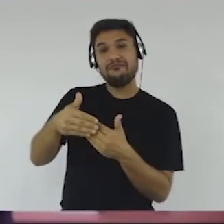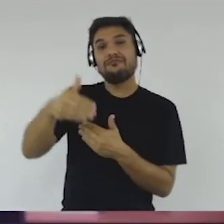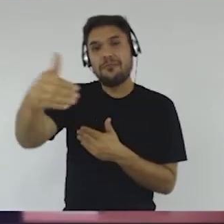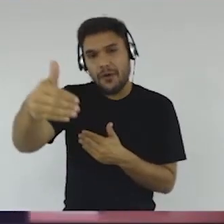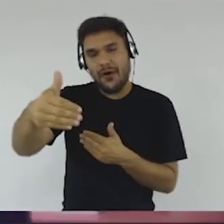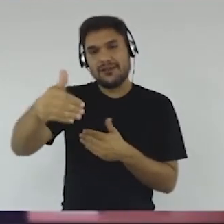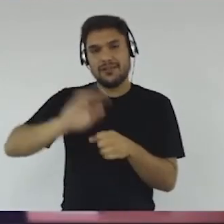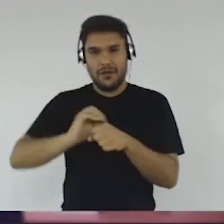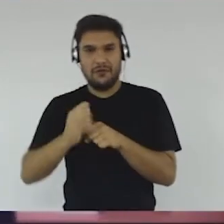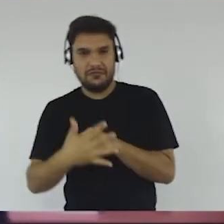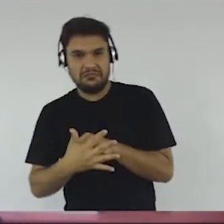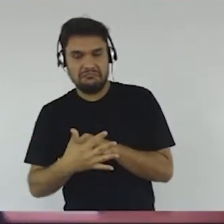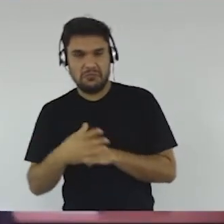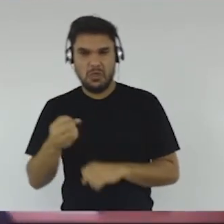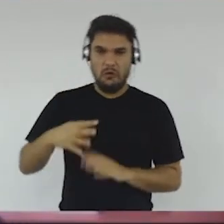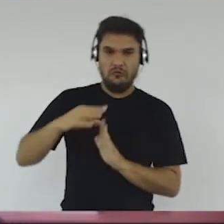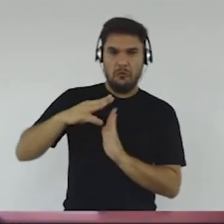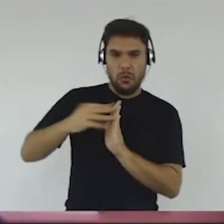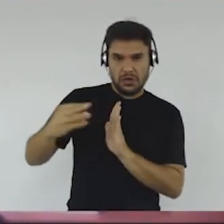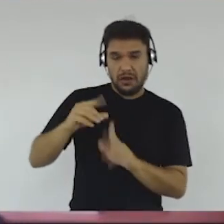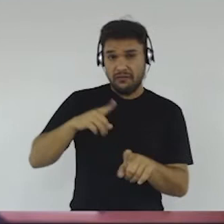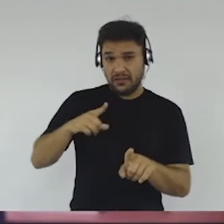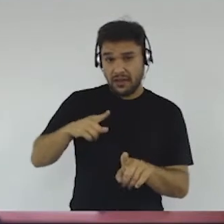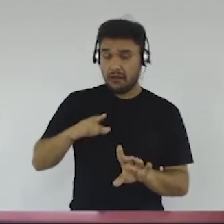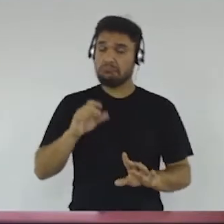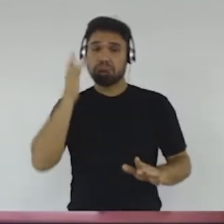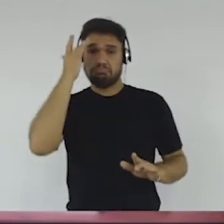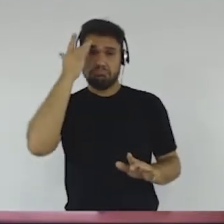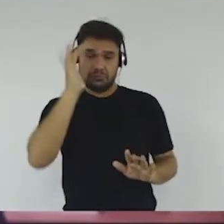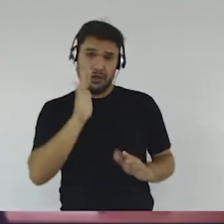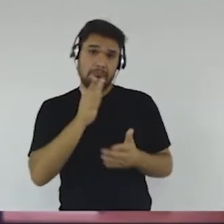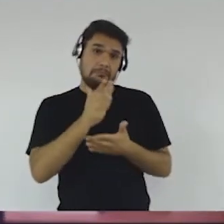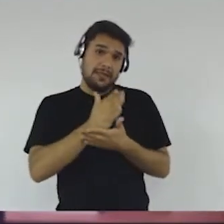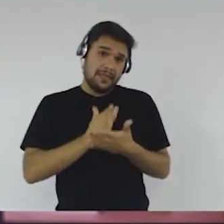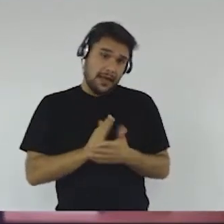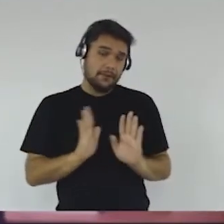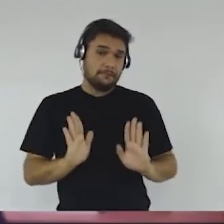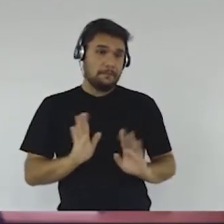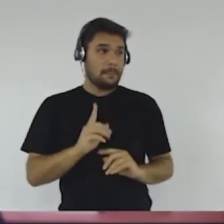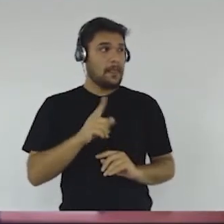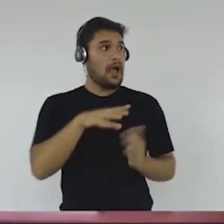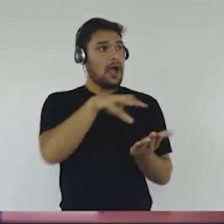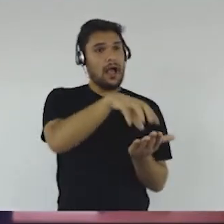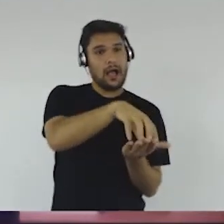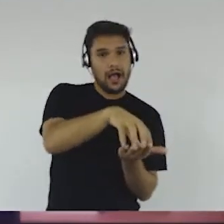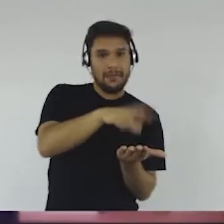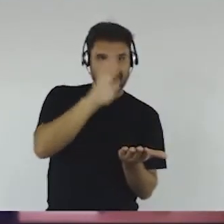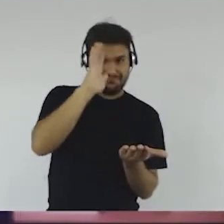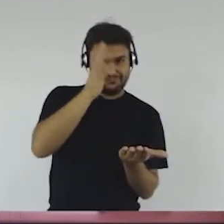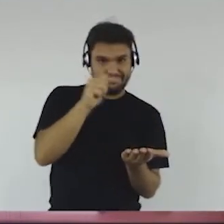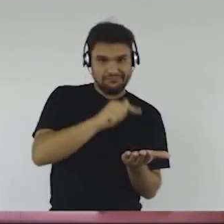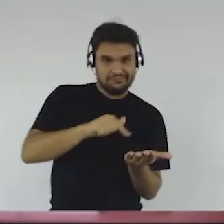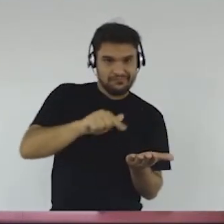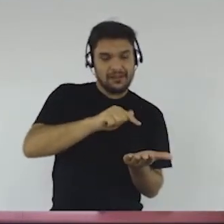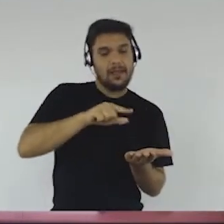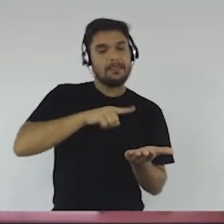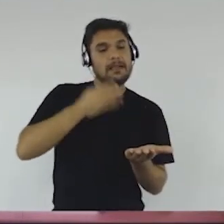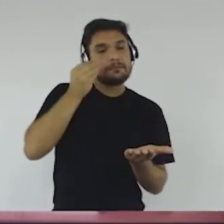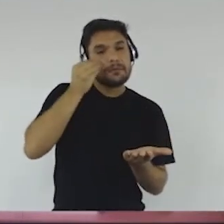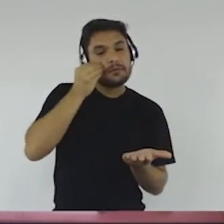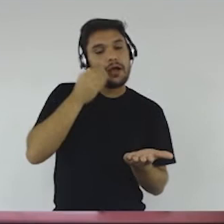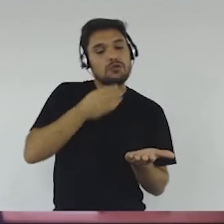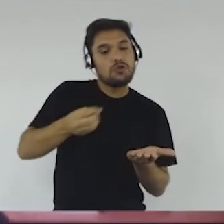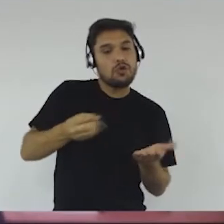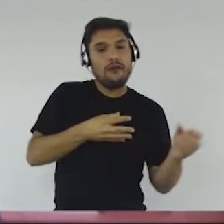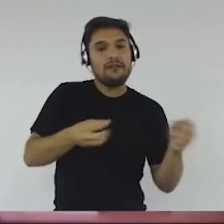diria que, em termos, as câmaras efetivamente desempenham um papel relevante como agentes de experimentação e de